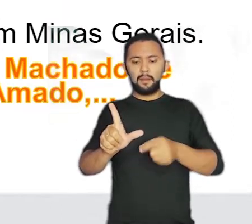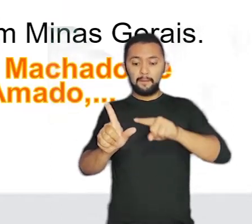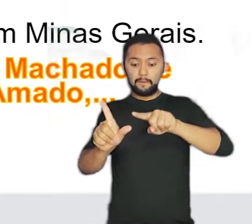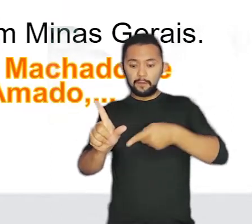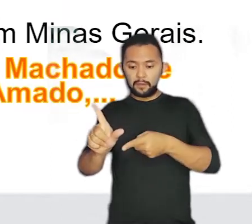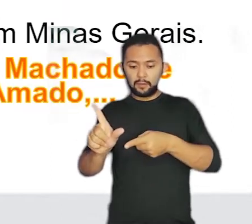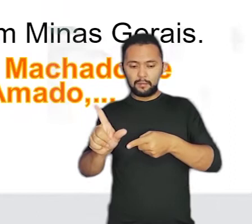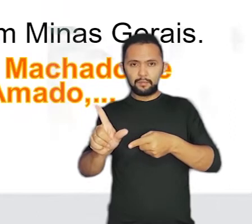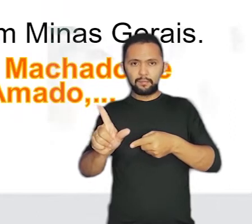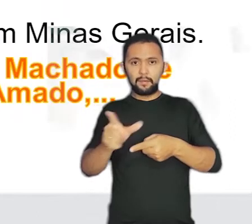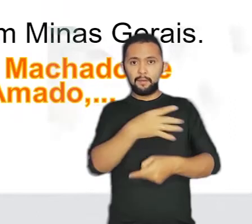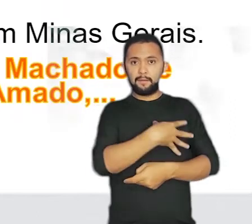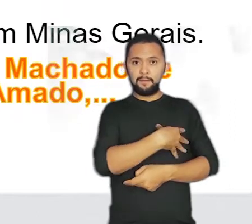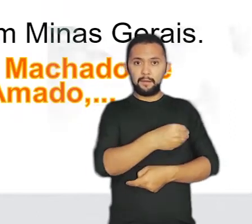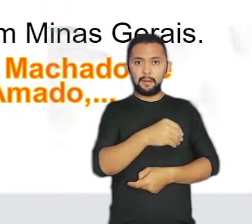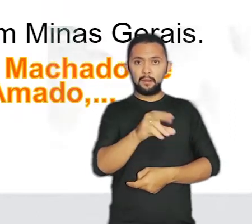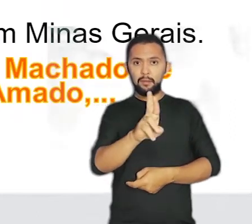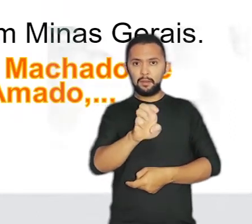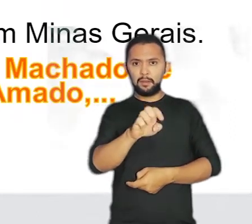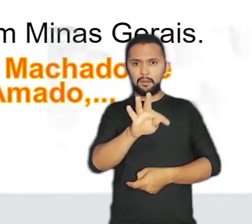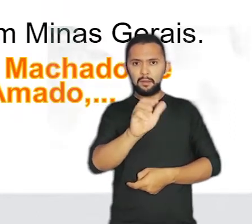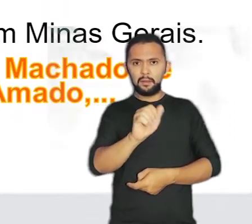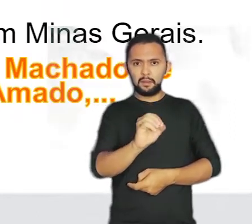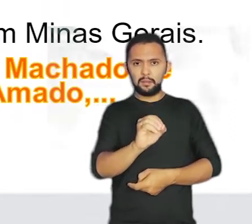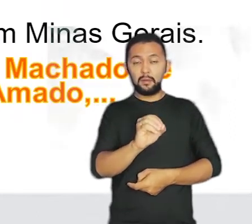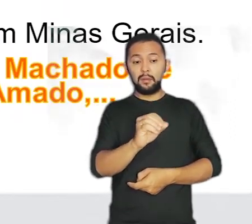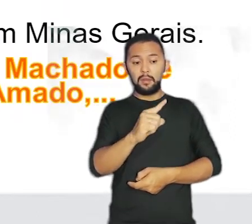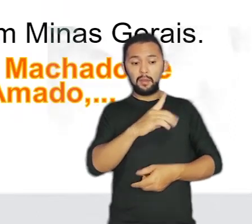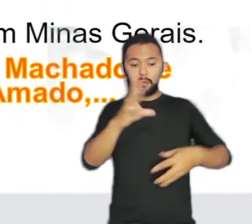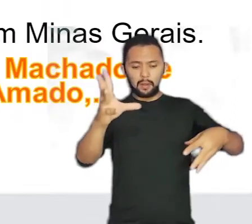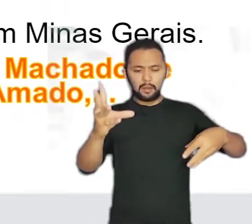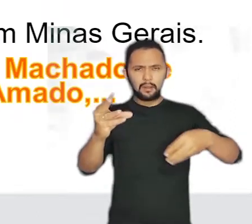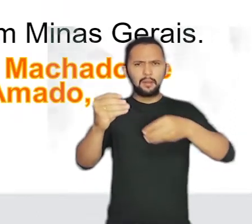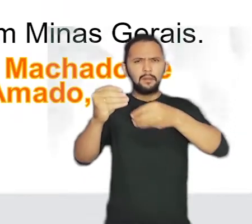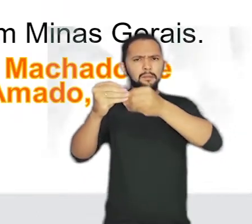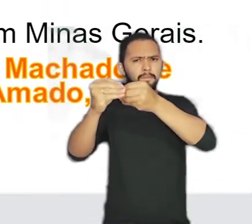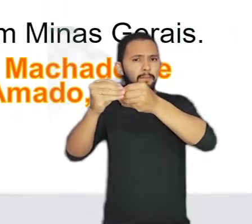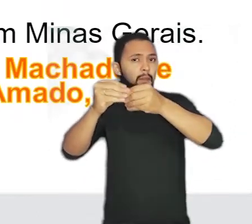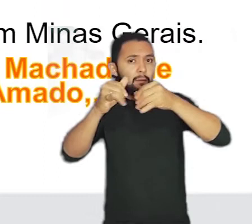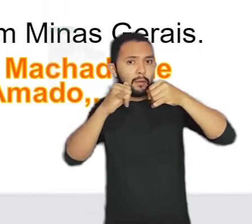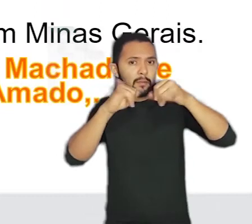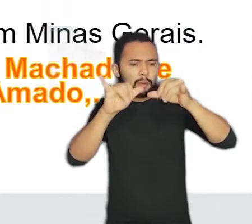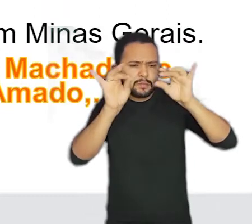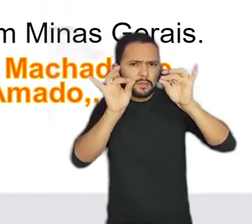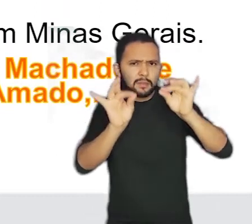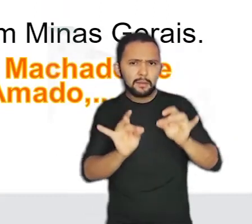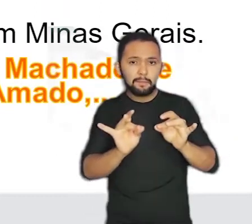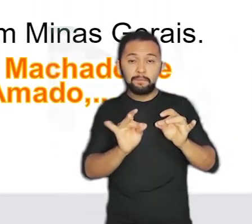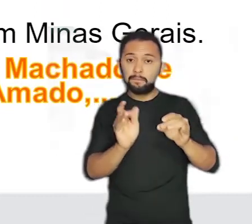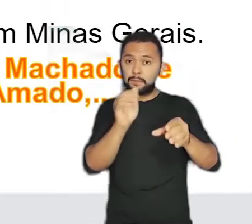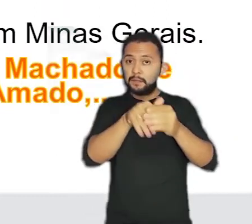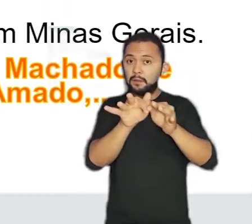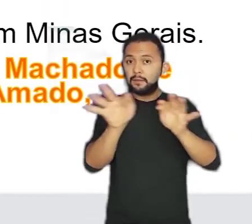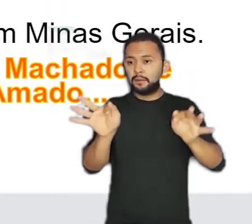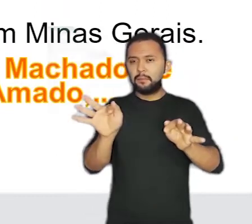essa informação, ela acrescenta um sentido mais amplo dentro da oração. Ela acrescenta detalhes, tá? Então isso é